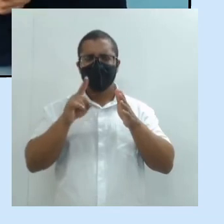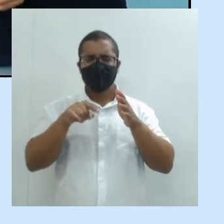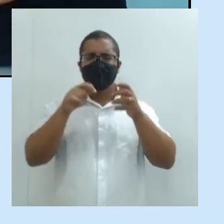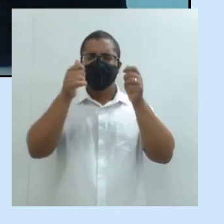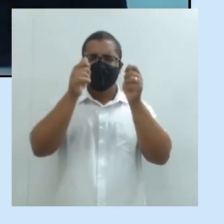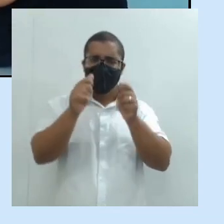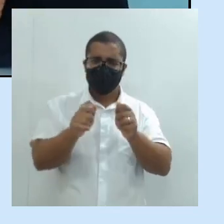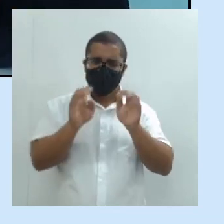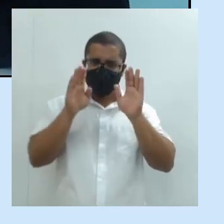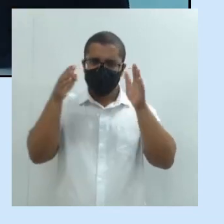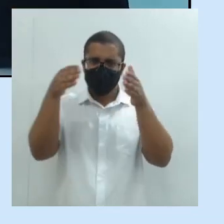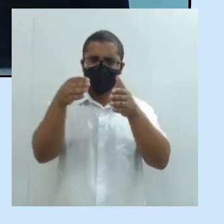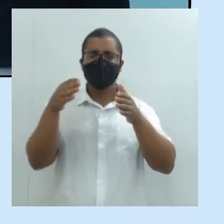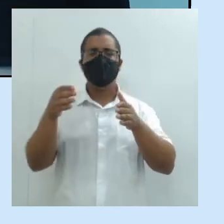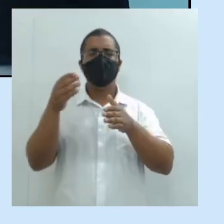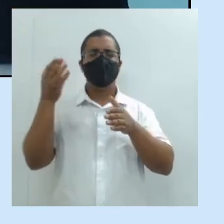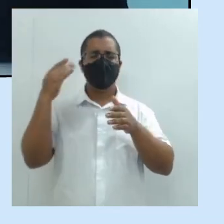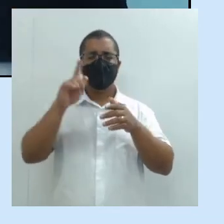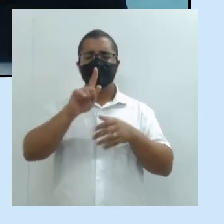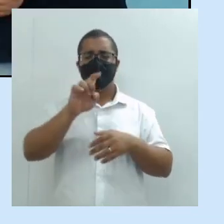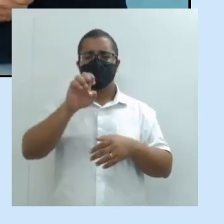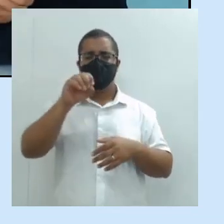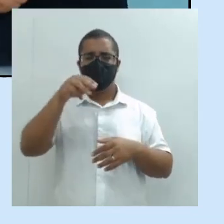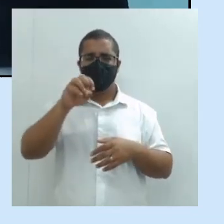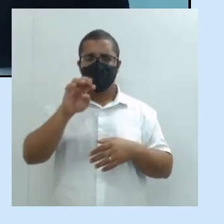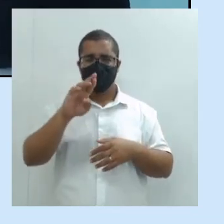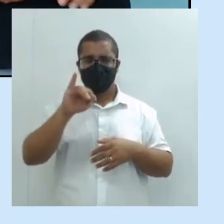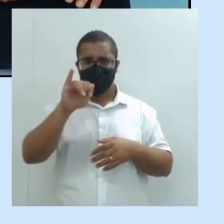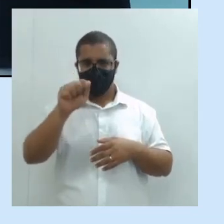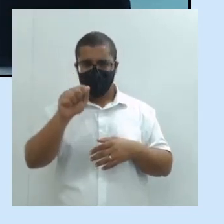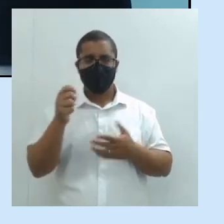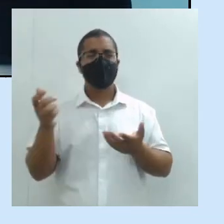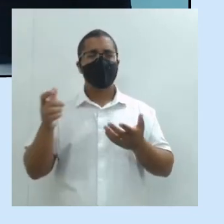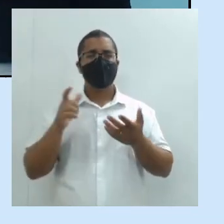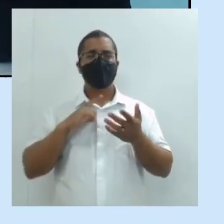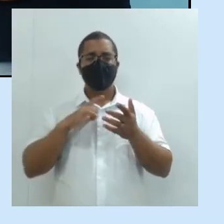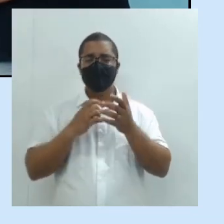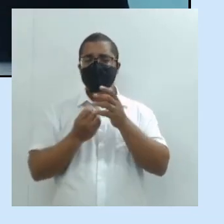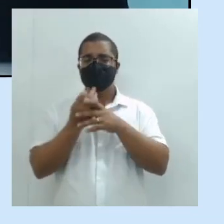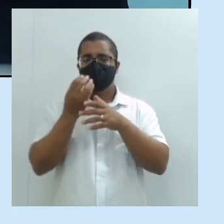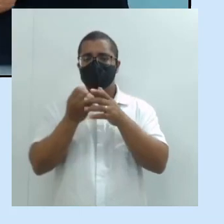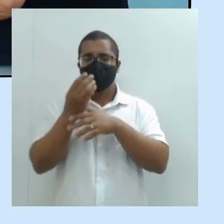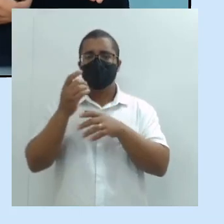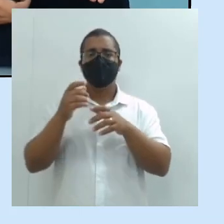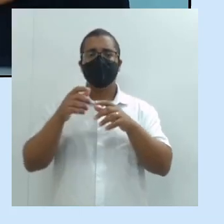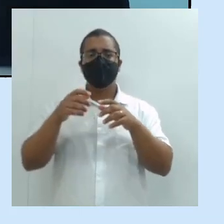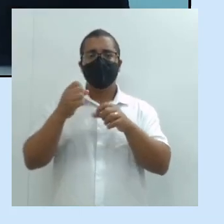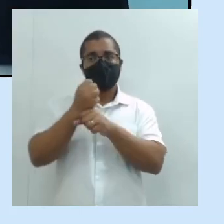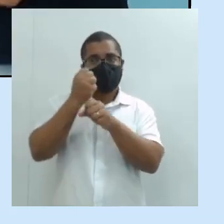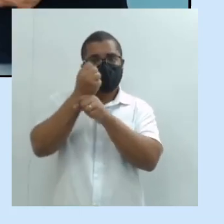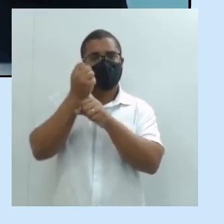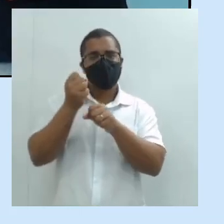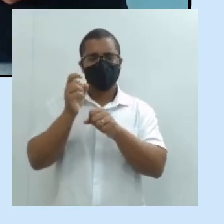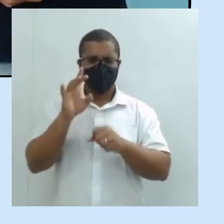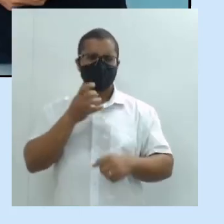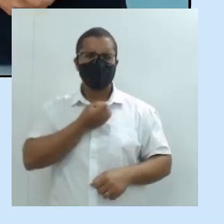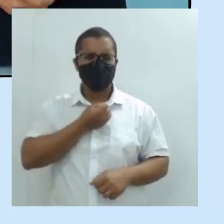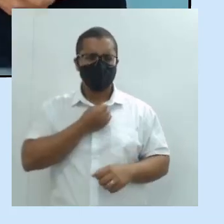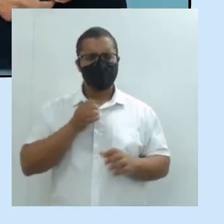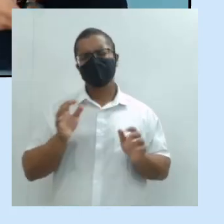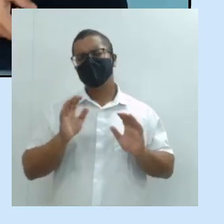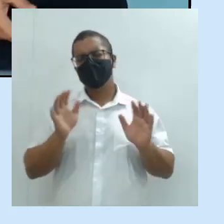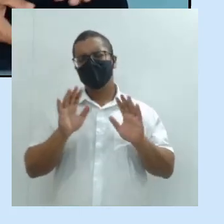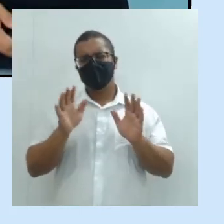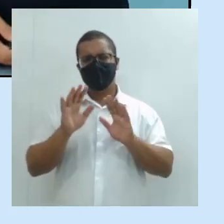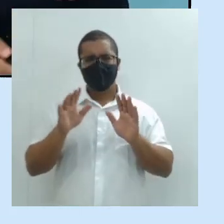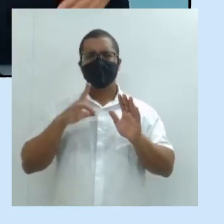artística, voltada lá para a geometria, aplicada à construção e não só números. Então a gente precisa também validar